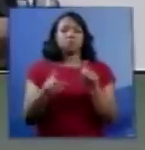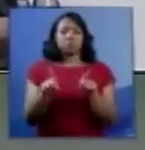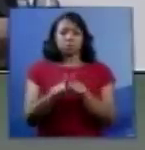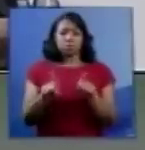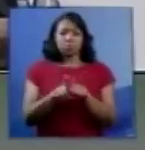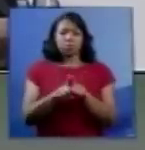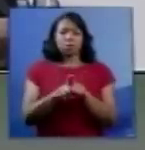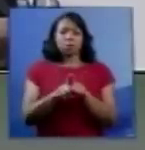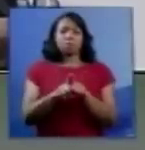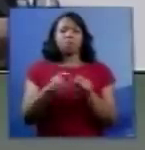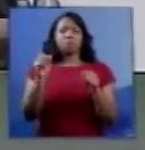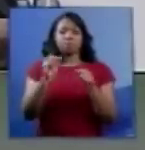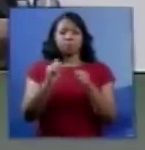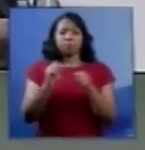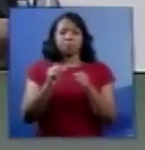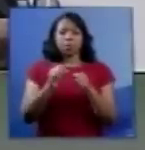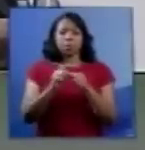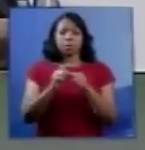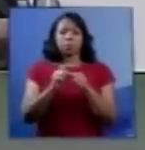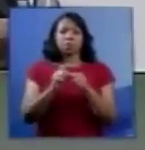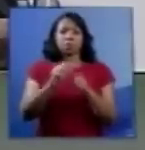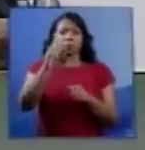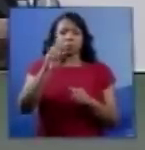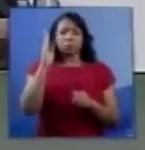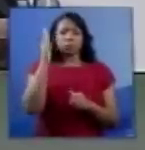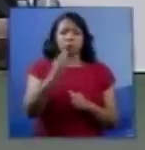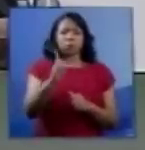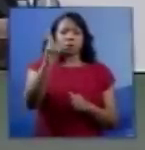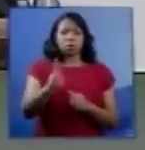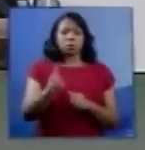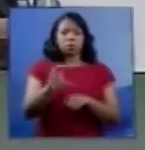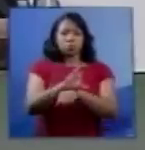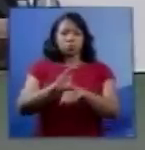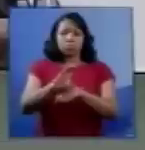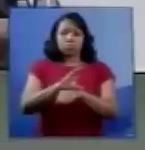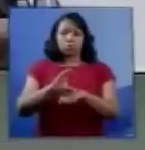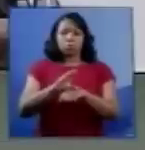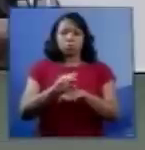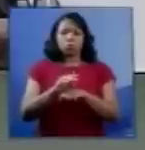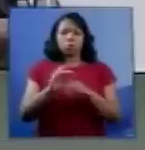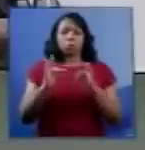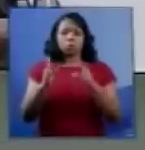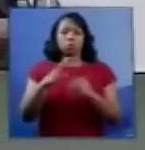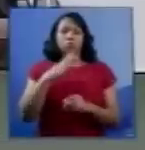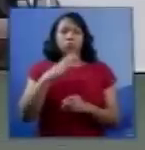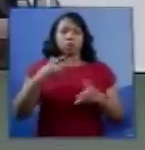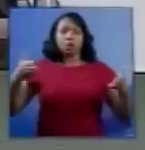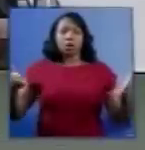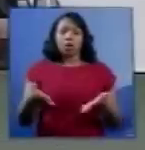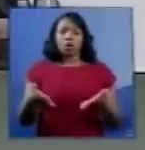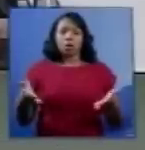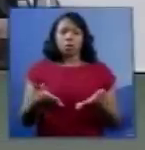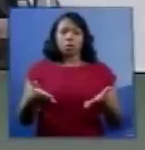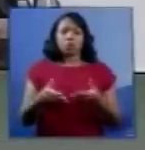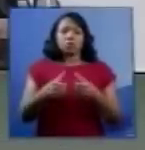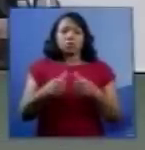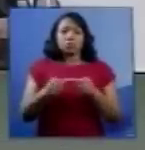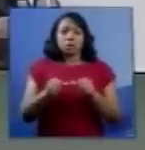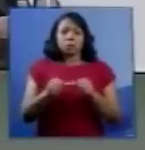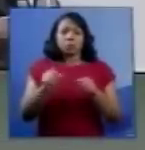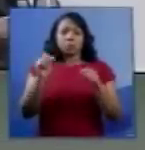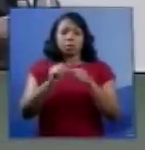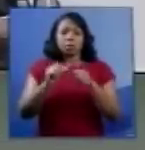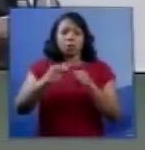naquela referida ação direta de inconstitucionalidade de todos conhecida e agora estamos a